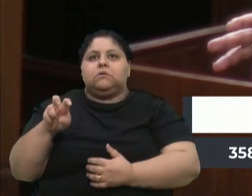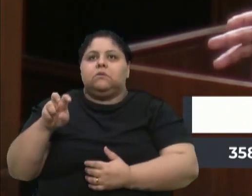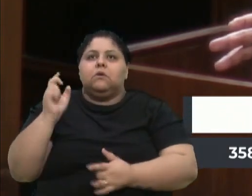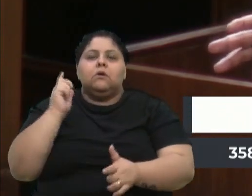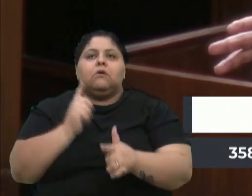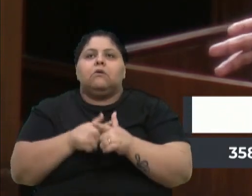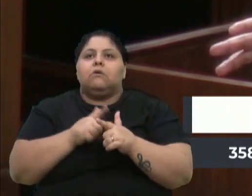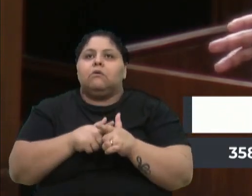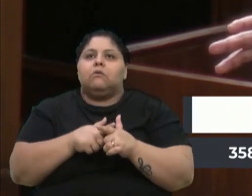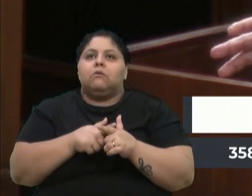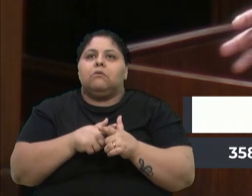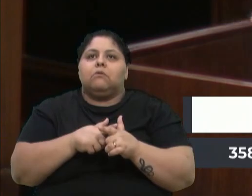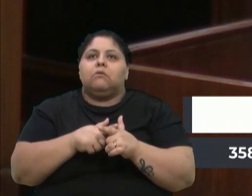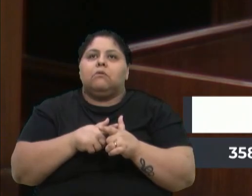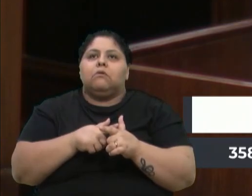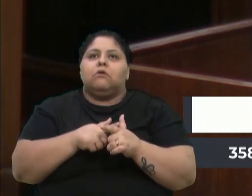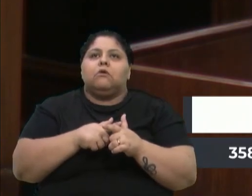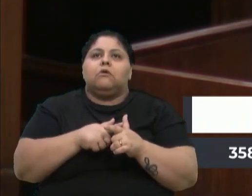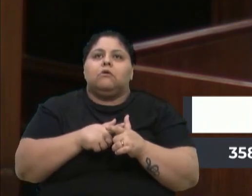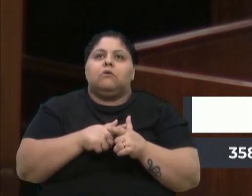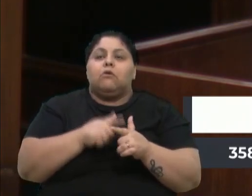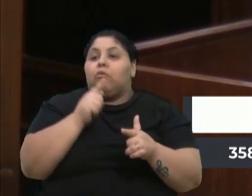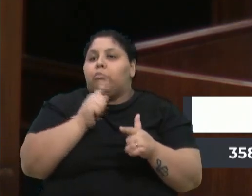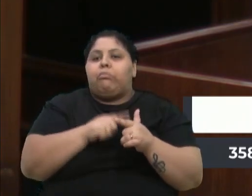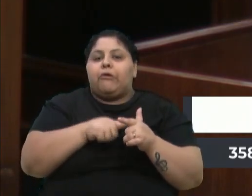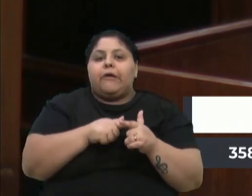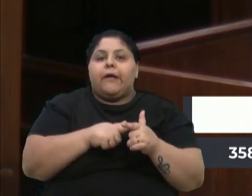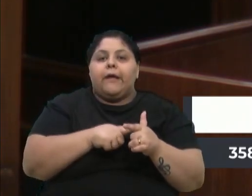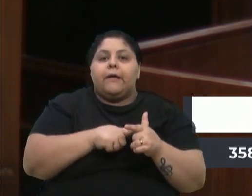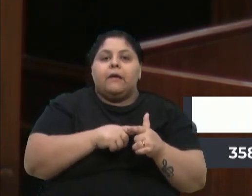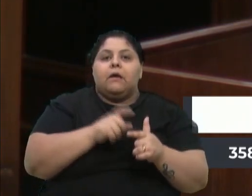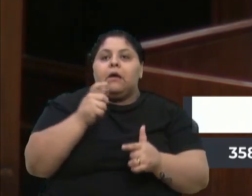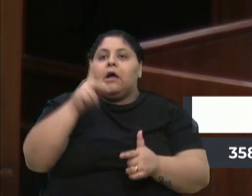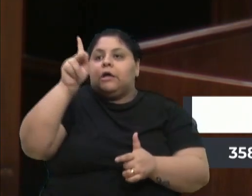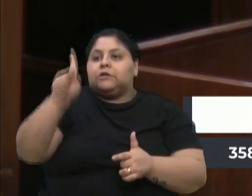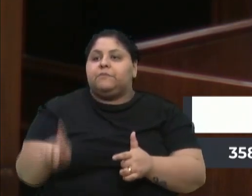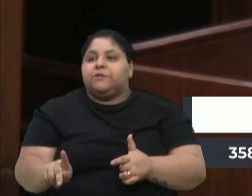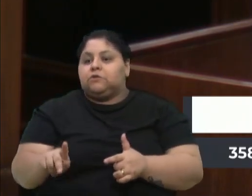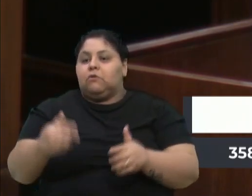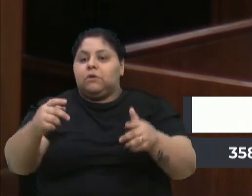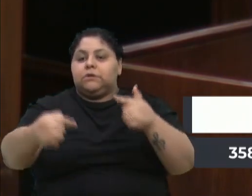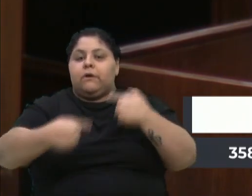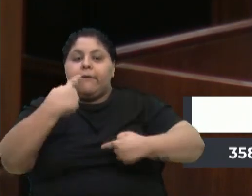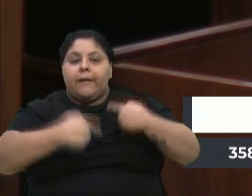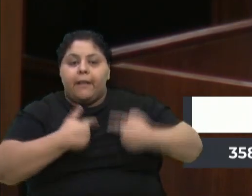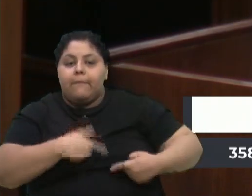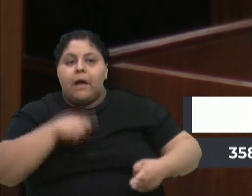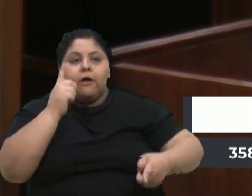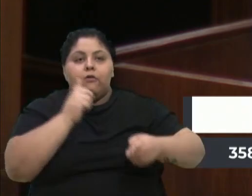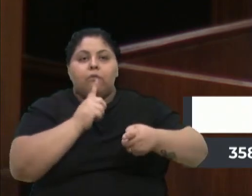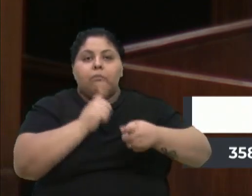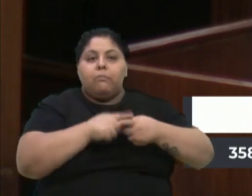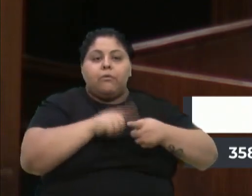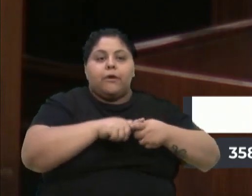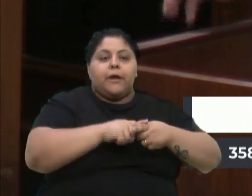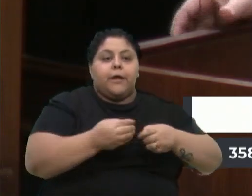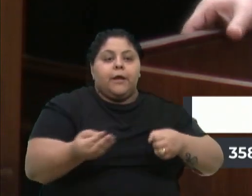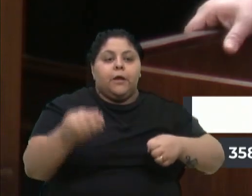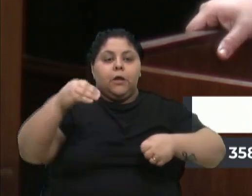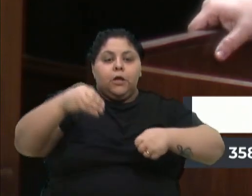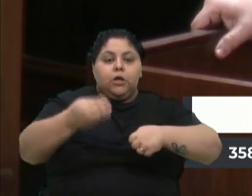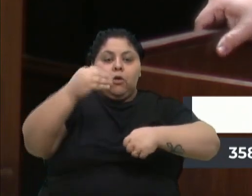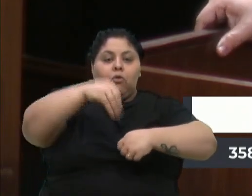de tu botar o cascalho, não bota o paralelepípedo? Como se eu pudesse colocar o paralelepípedo, né? Então eu não consigo e é difícil explicar. Sua parte, vereador